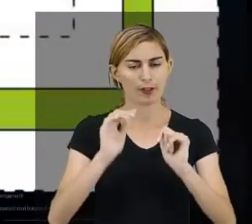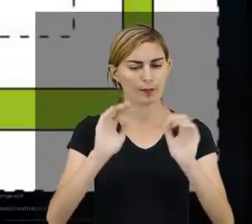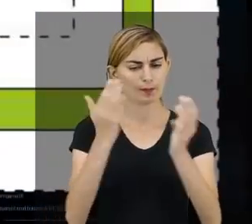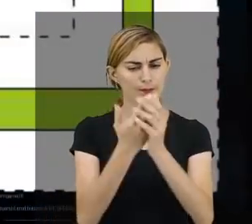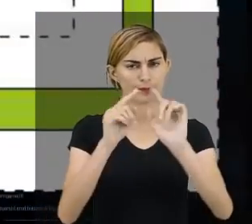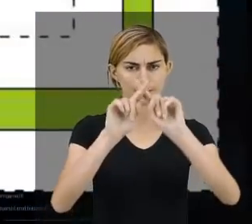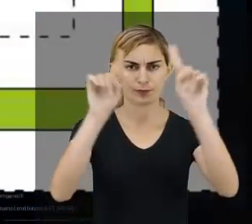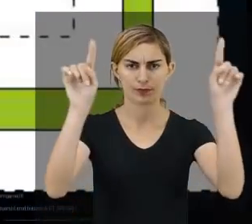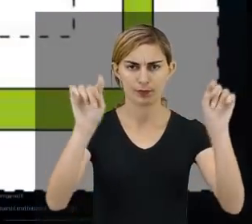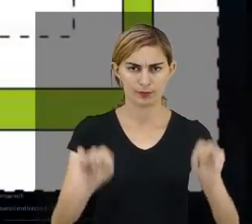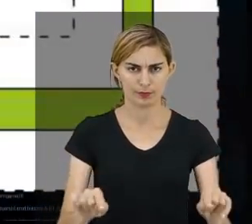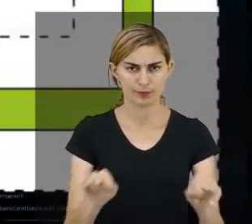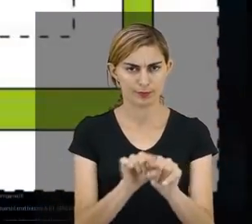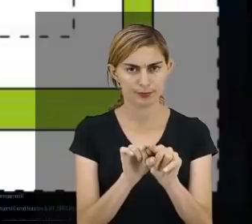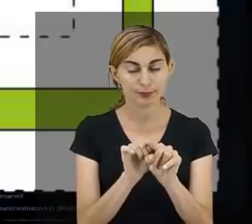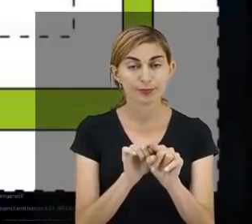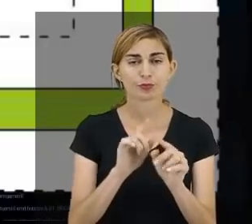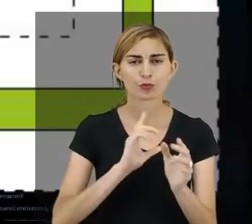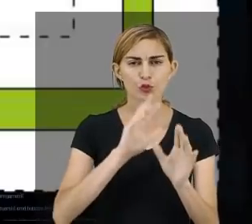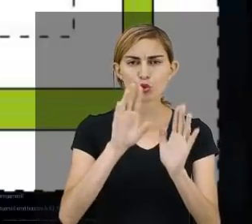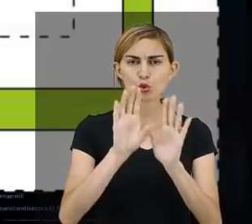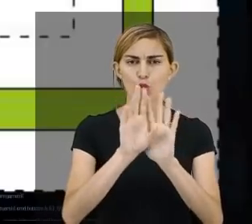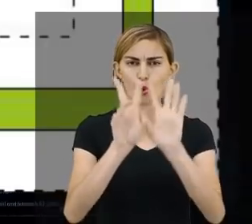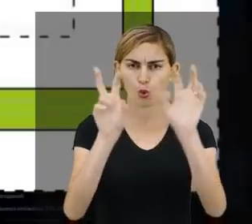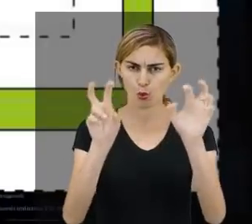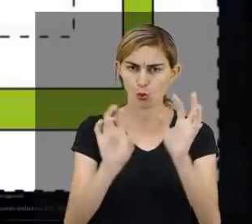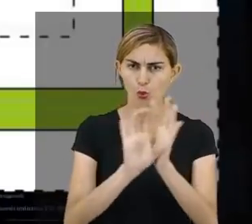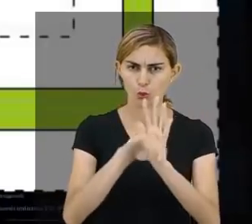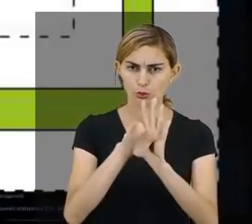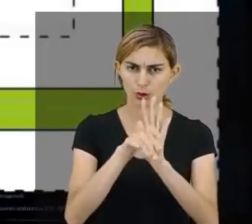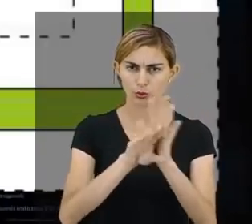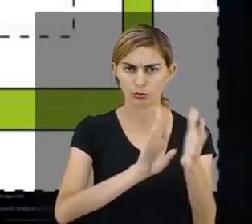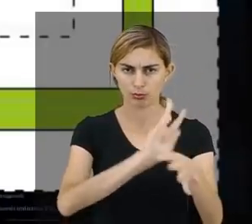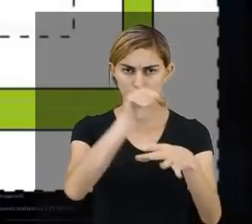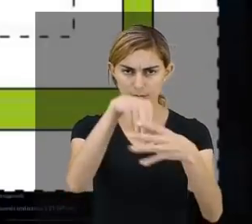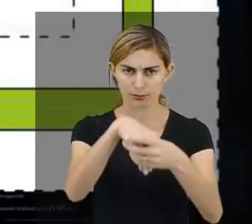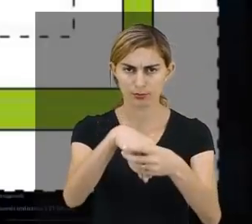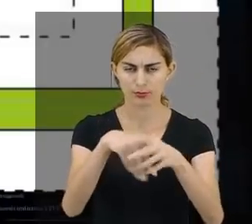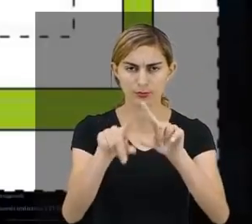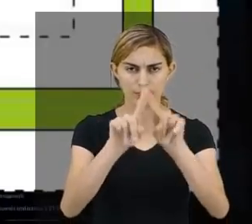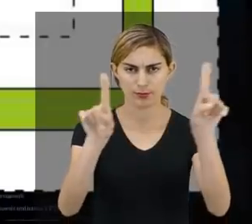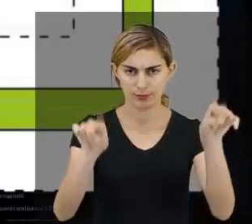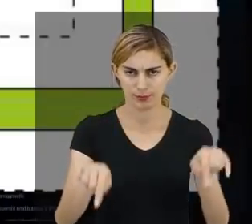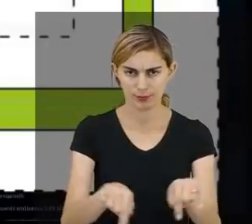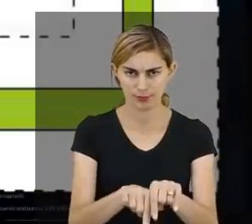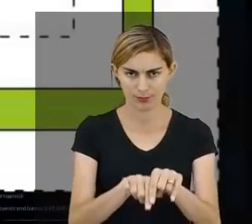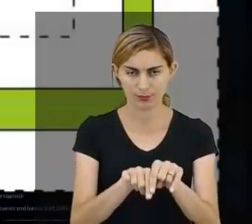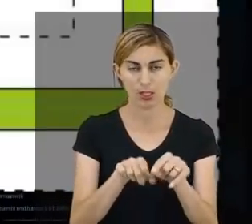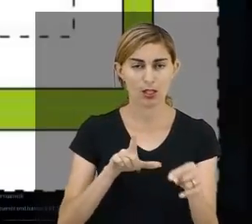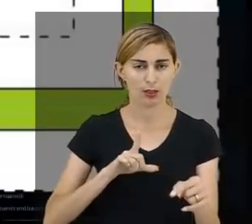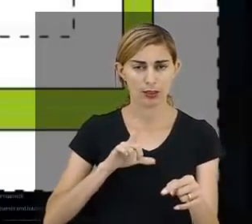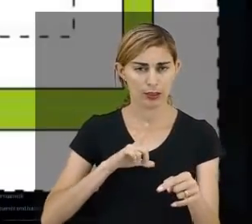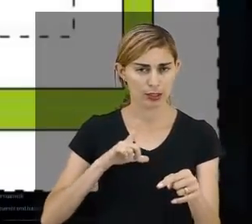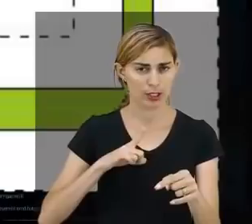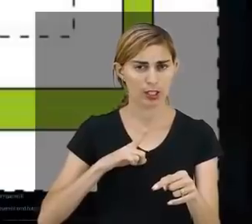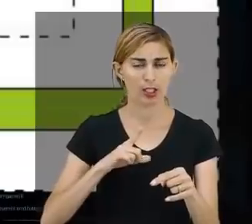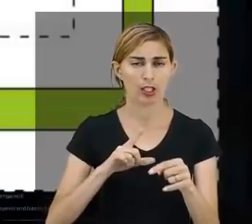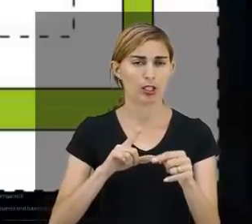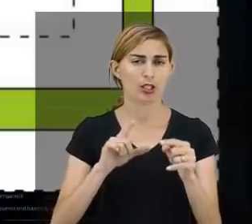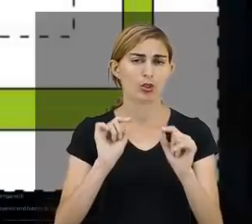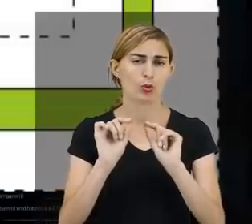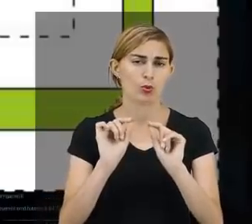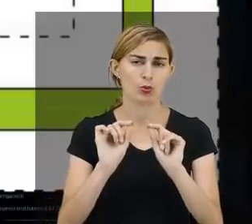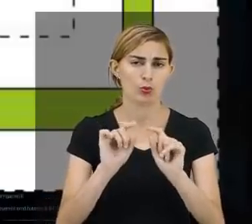é composta de o seu conteúdo, que é a parte central. Então, observe no slide que você tem o